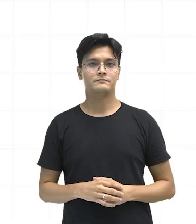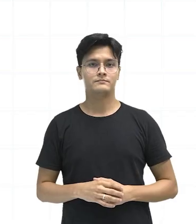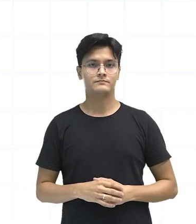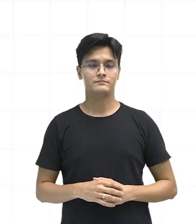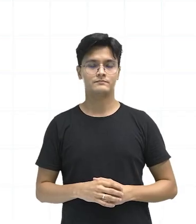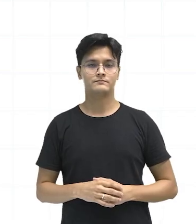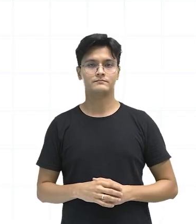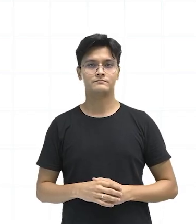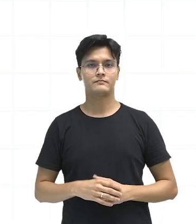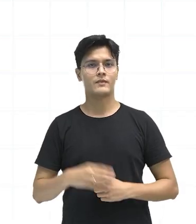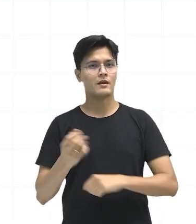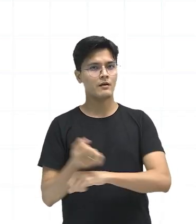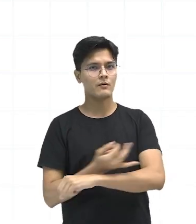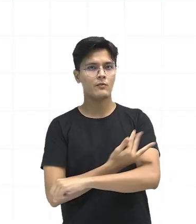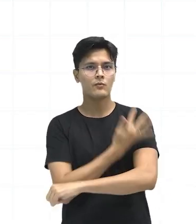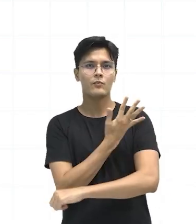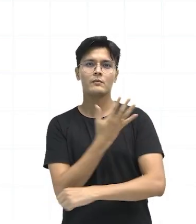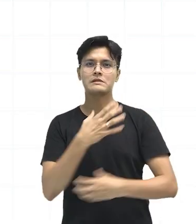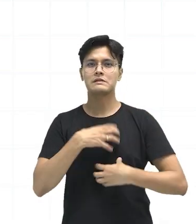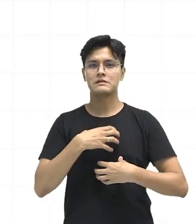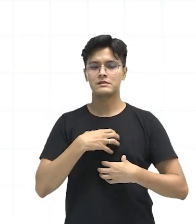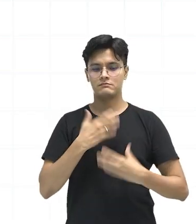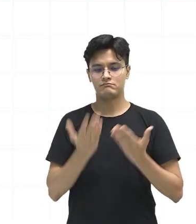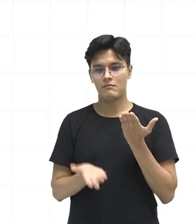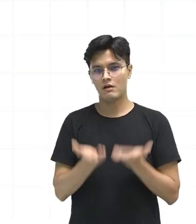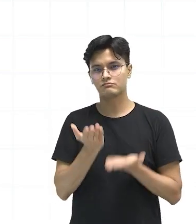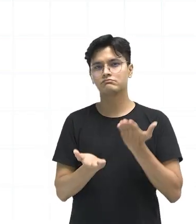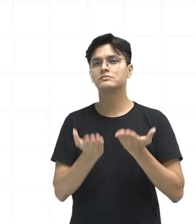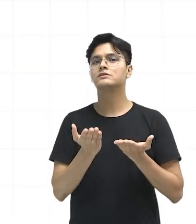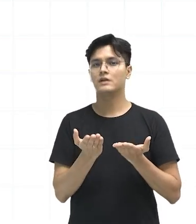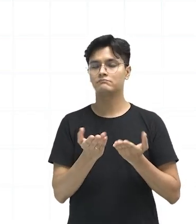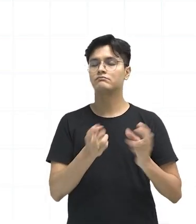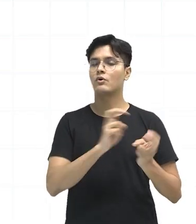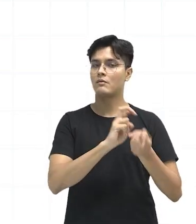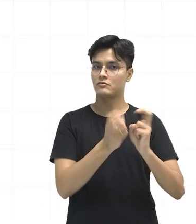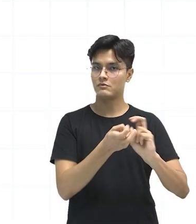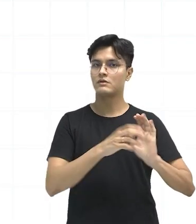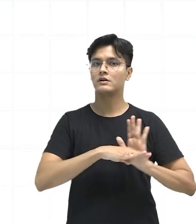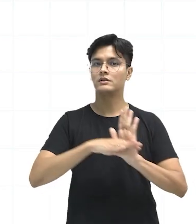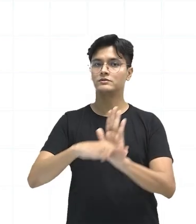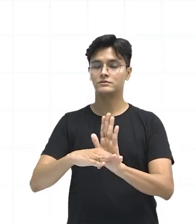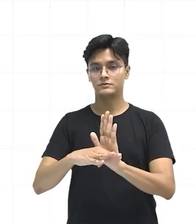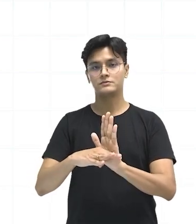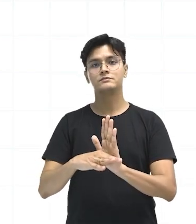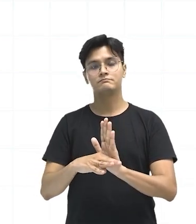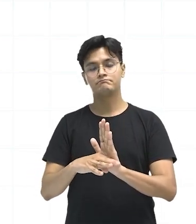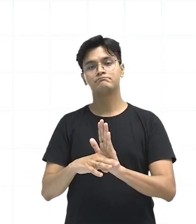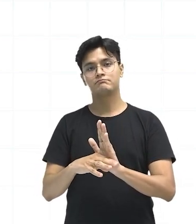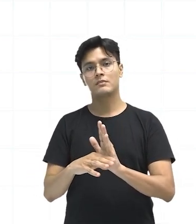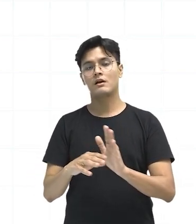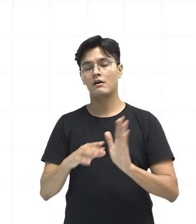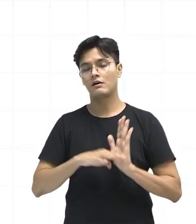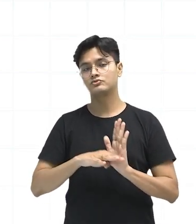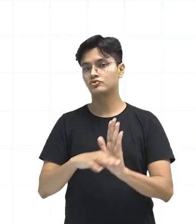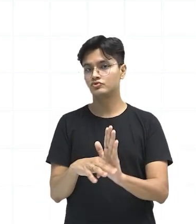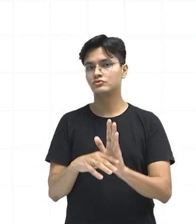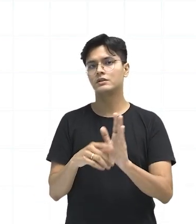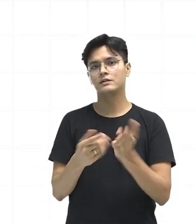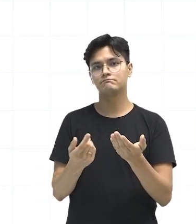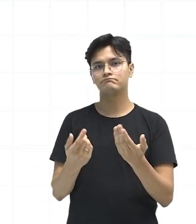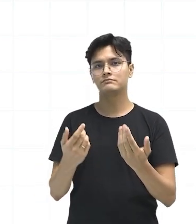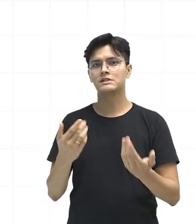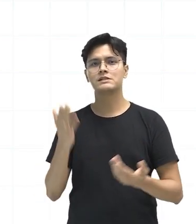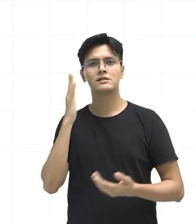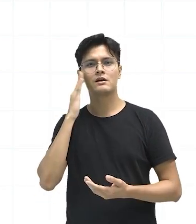equilíbrio emocional, isso com certeza, né? Vai ajudar a gente a regular as nossas